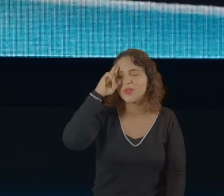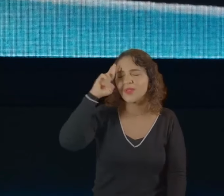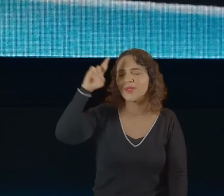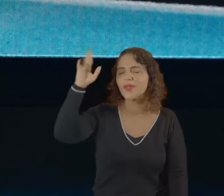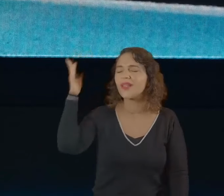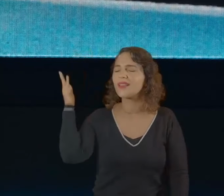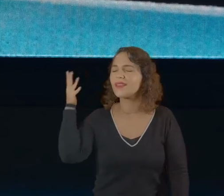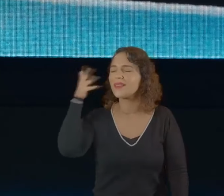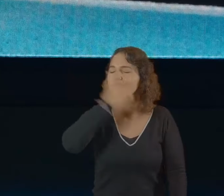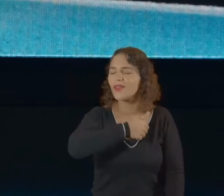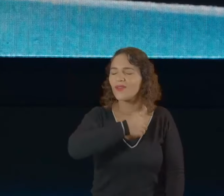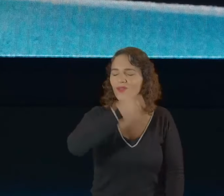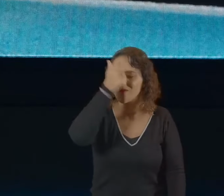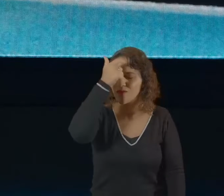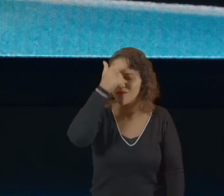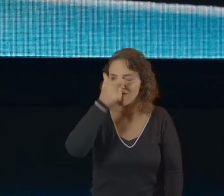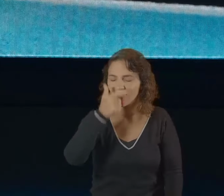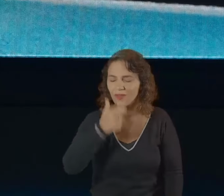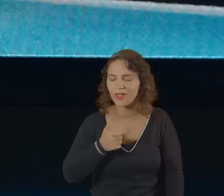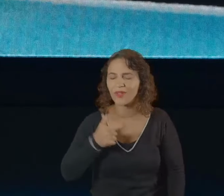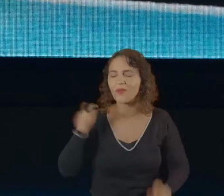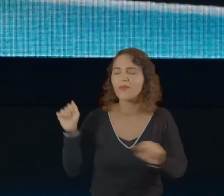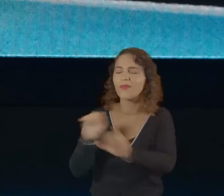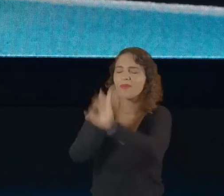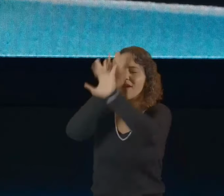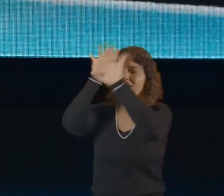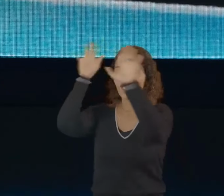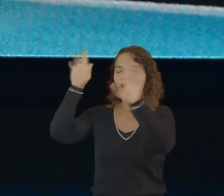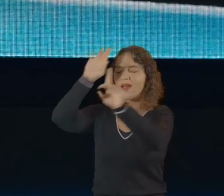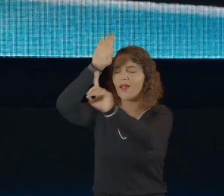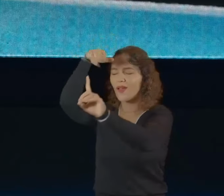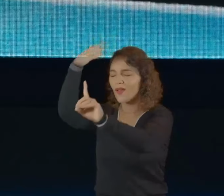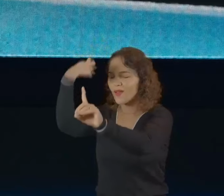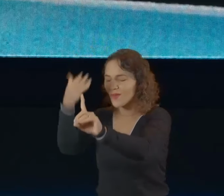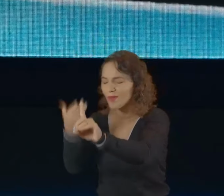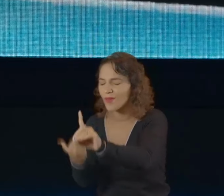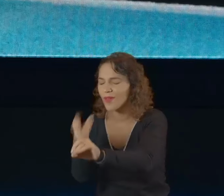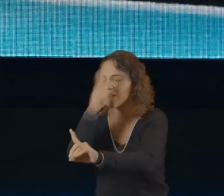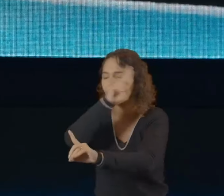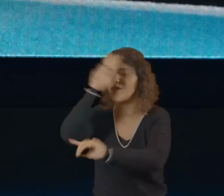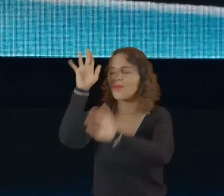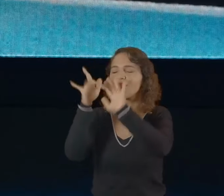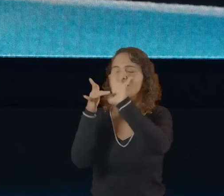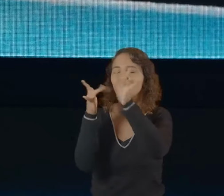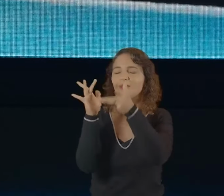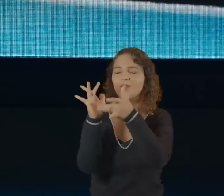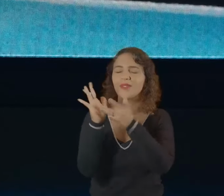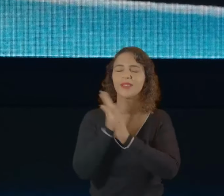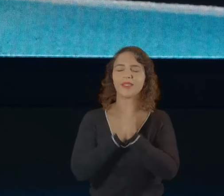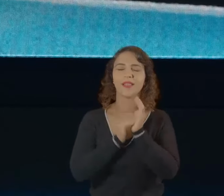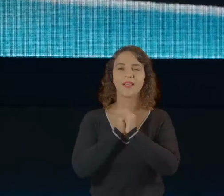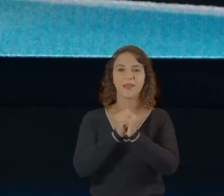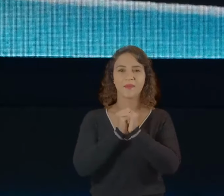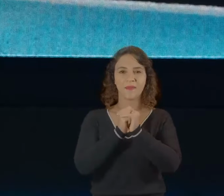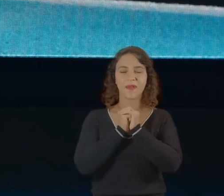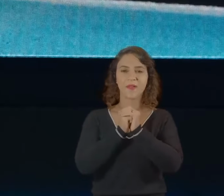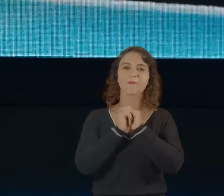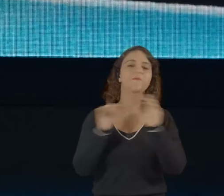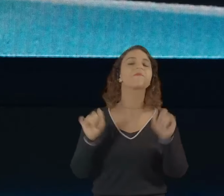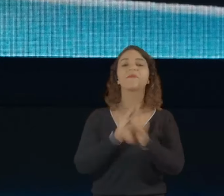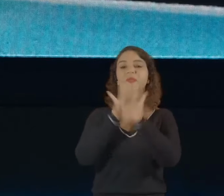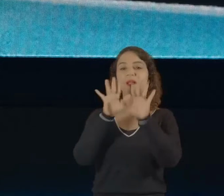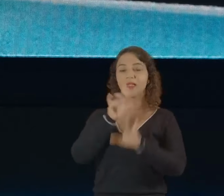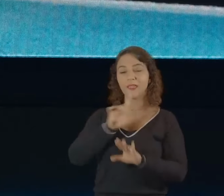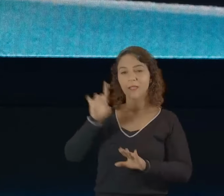Salvador, para a honra e glória do nome de Jesus. Amém. Glória a Deus. Os diáconos,